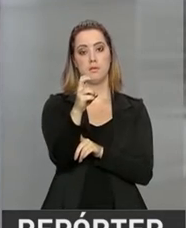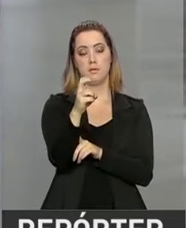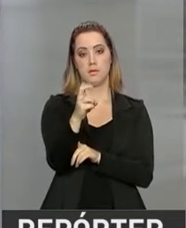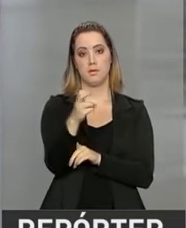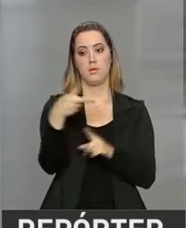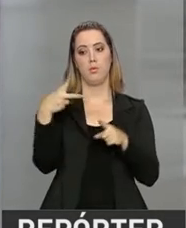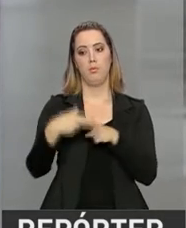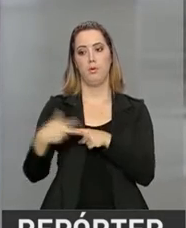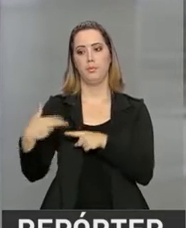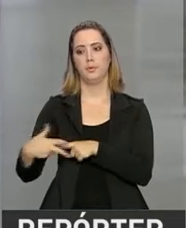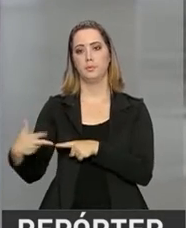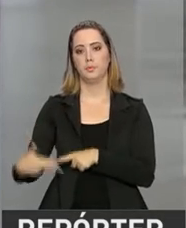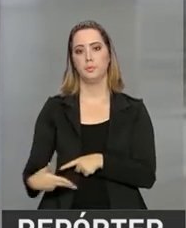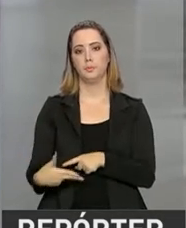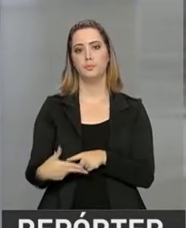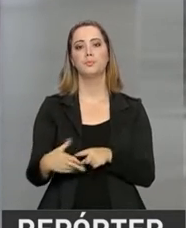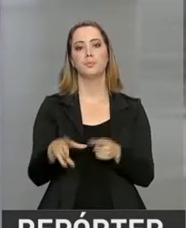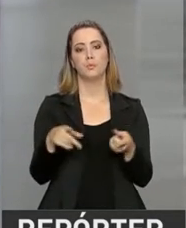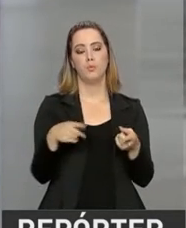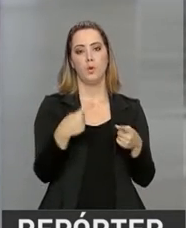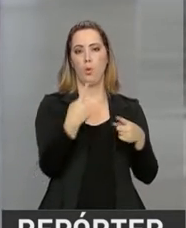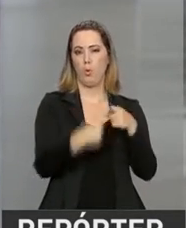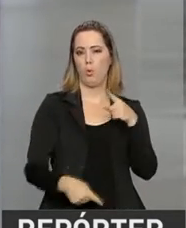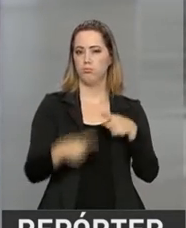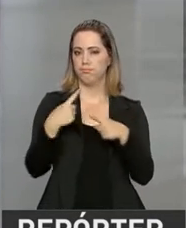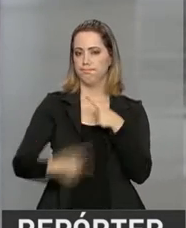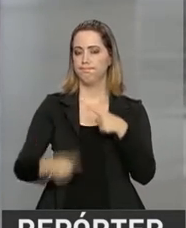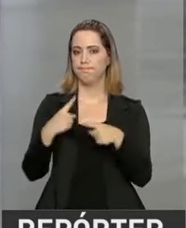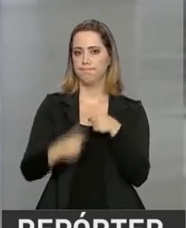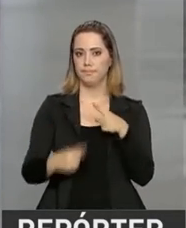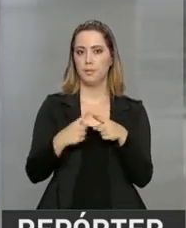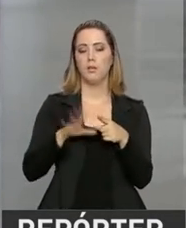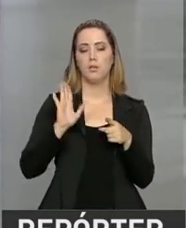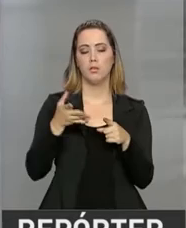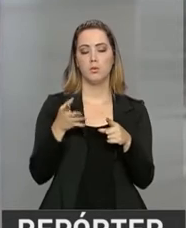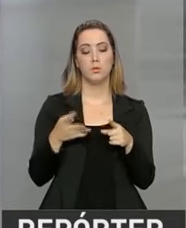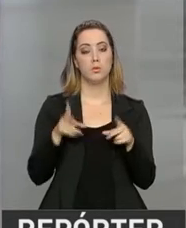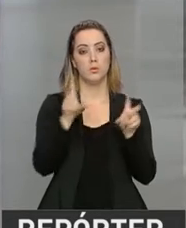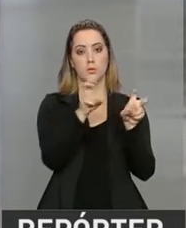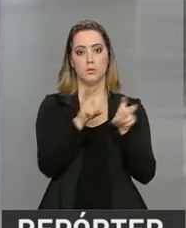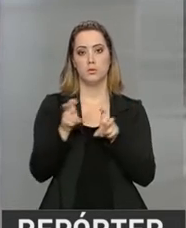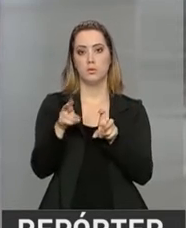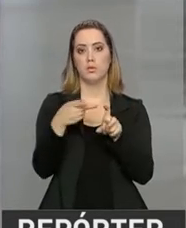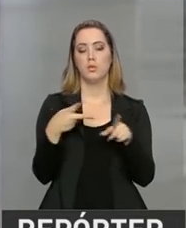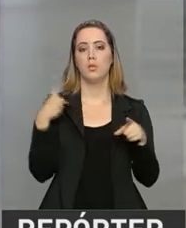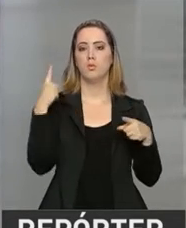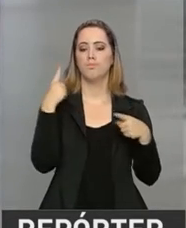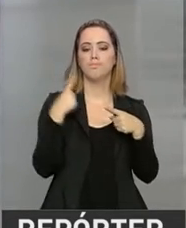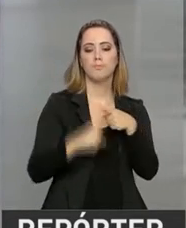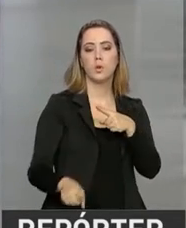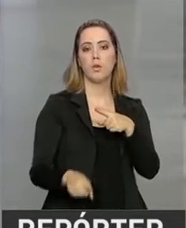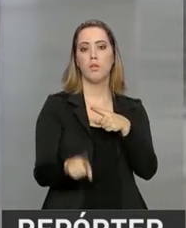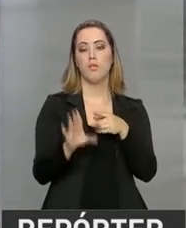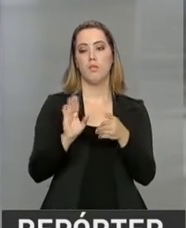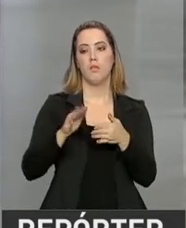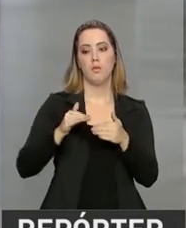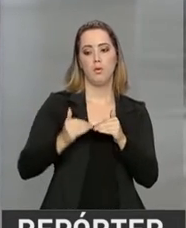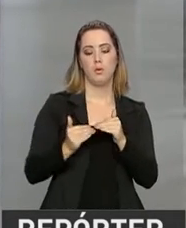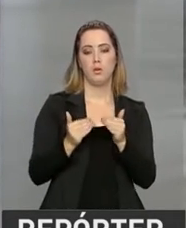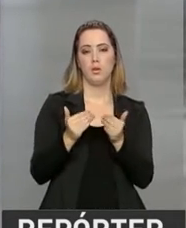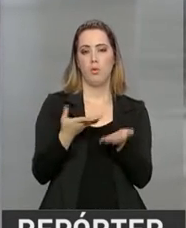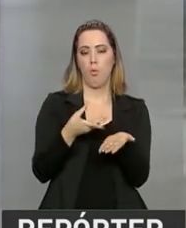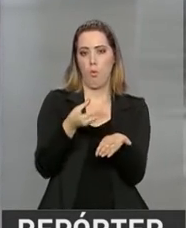estavam sob análise o mais importante deles é aquele que veta o aumento do capital estrangeiro nas companhias